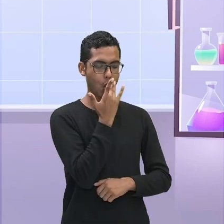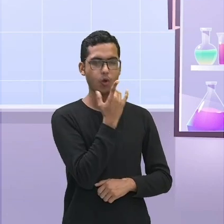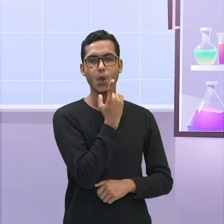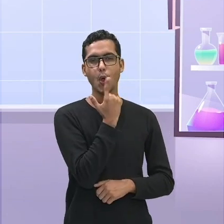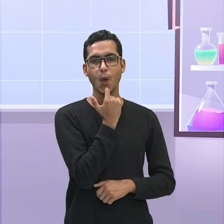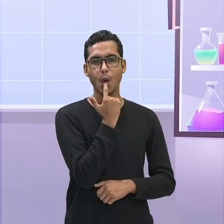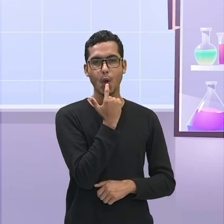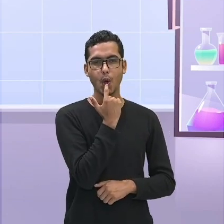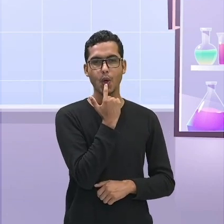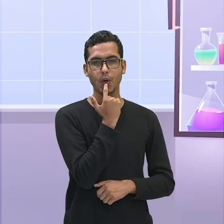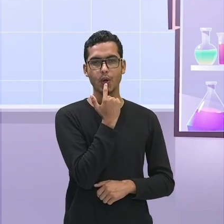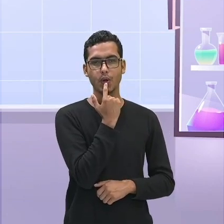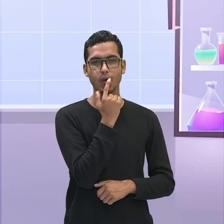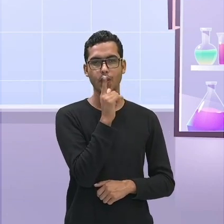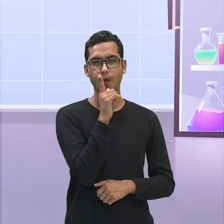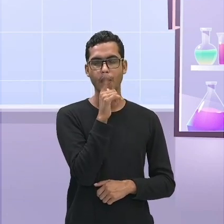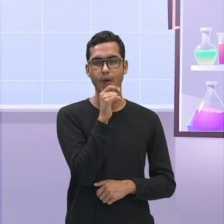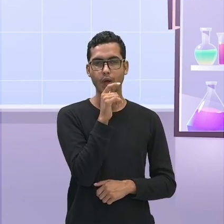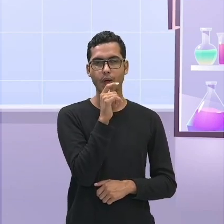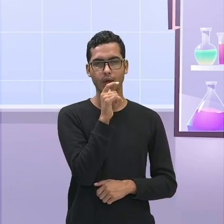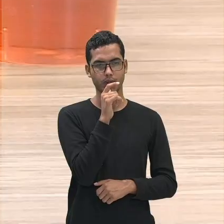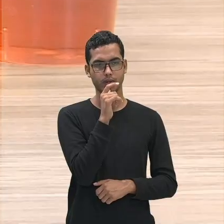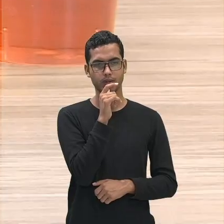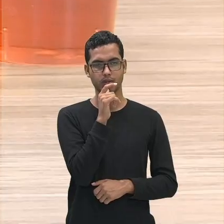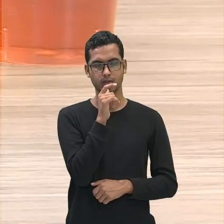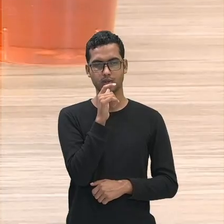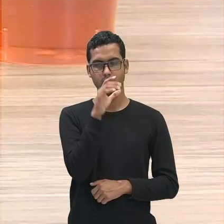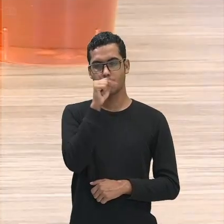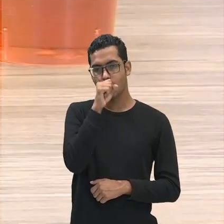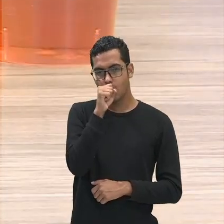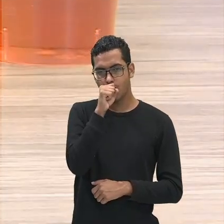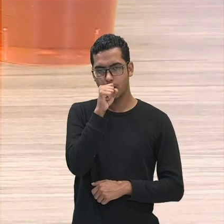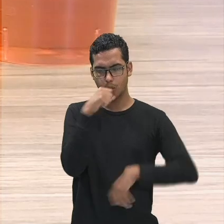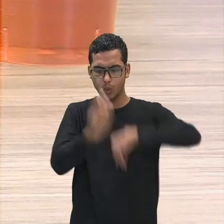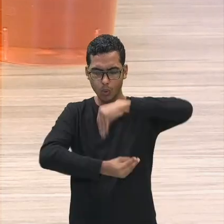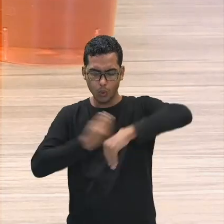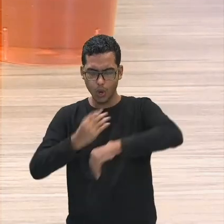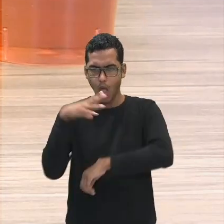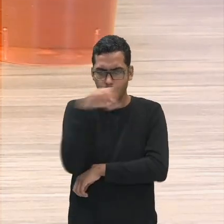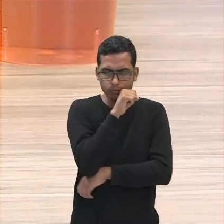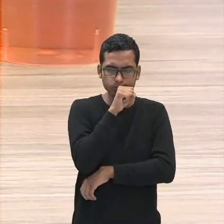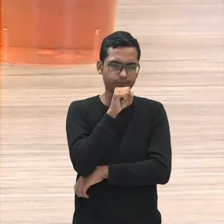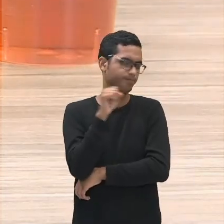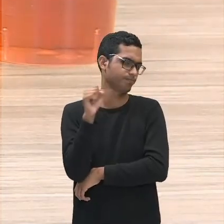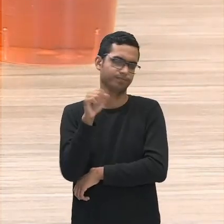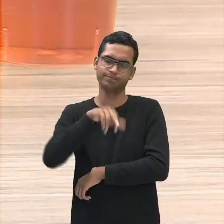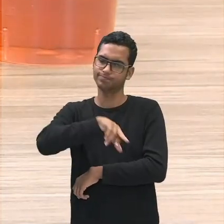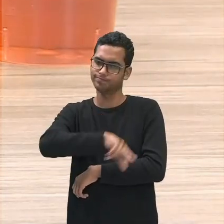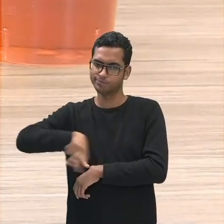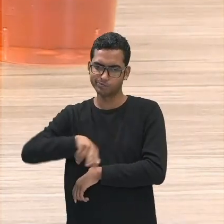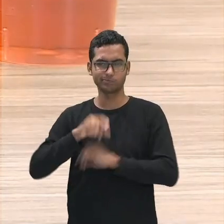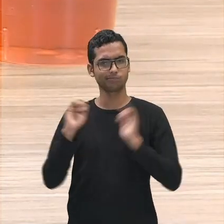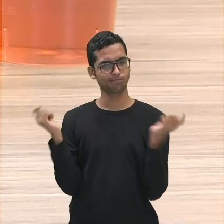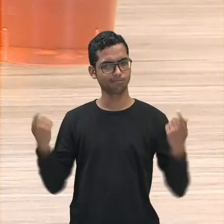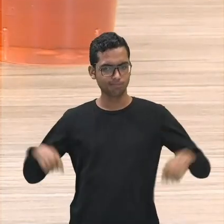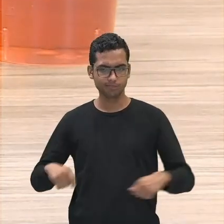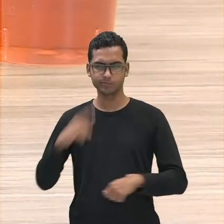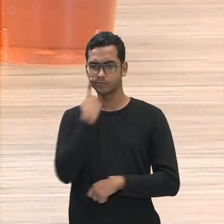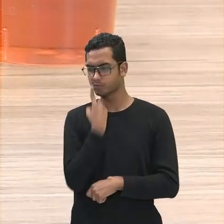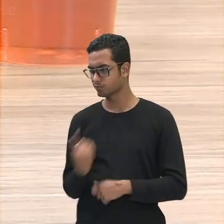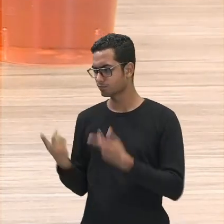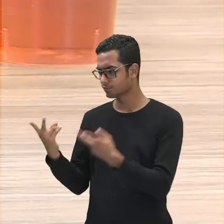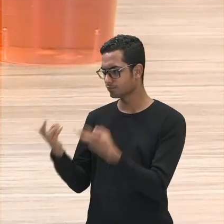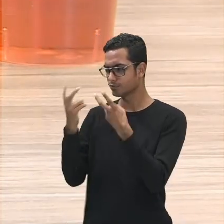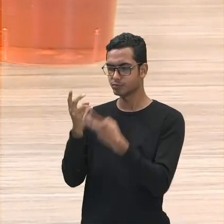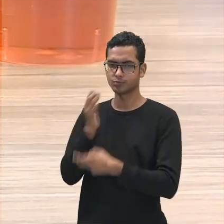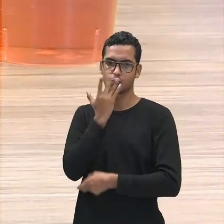água laranja não reage rapidamente. Então, você ainda pode ver a sua